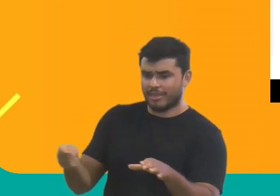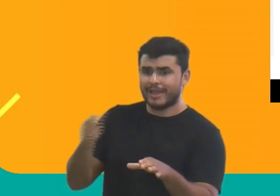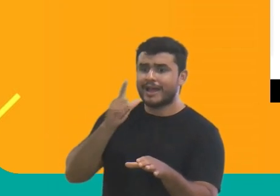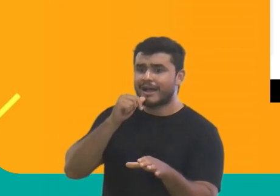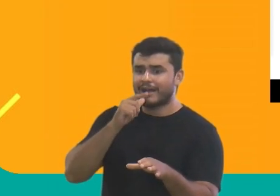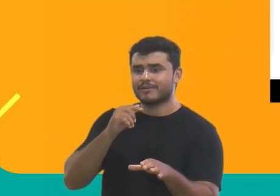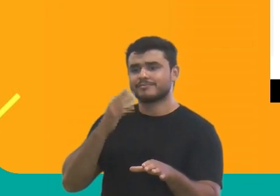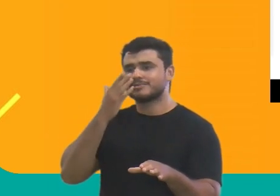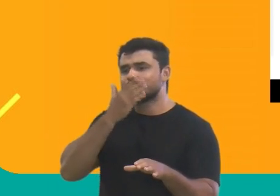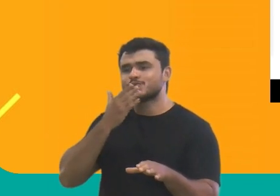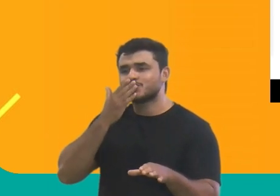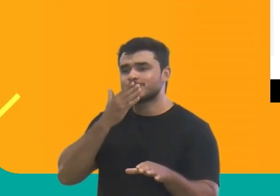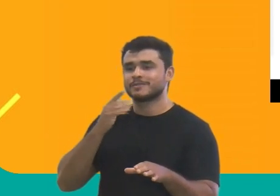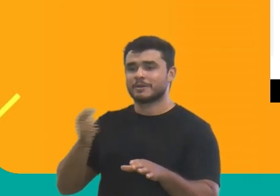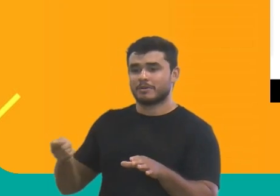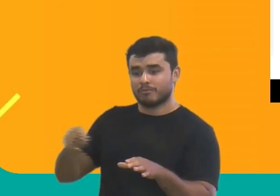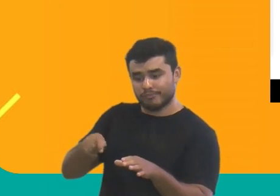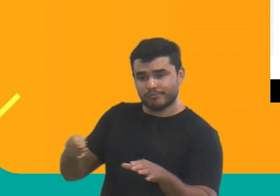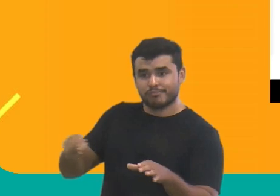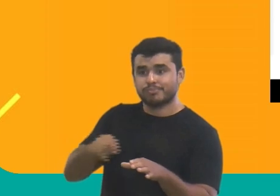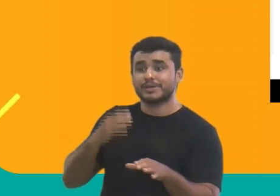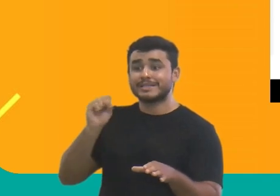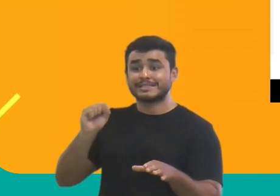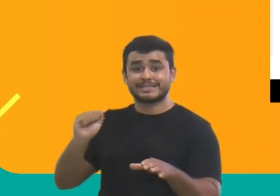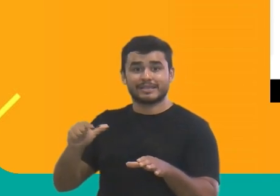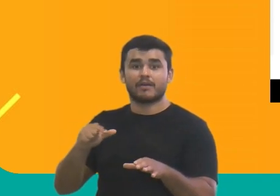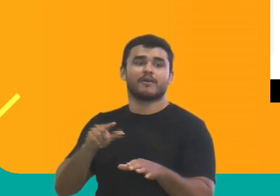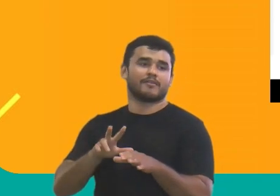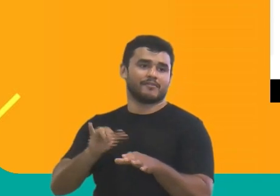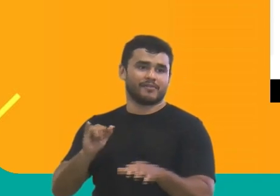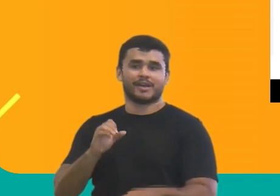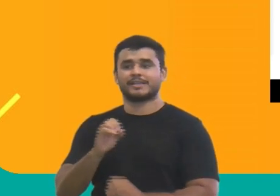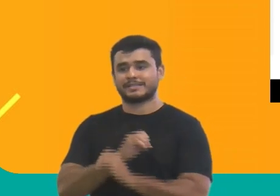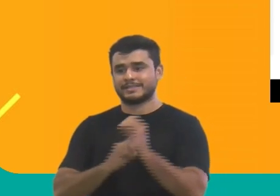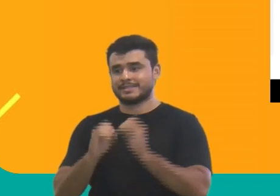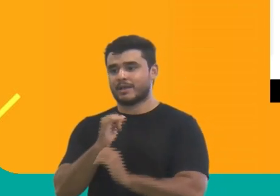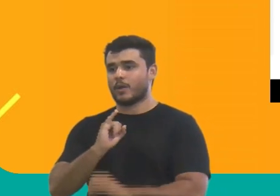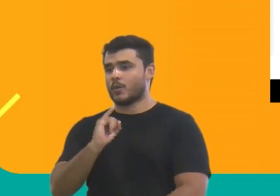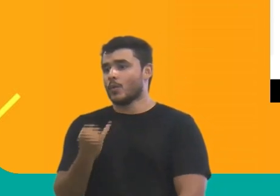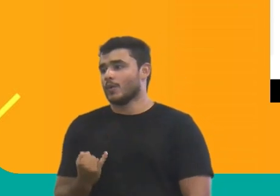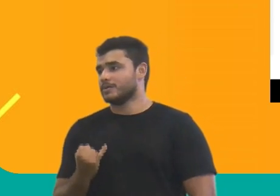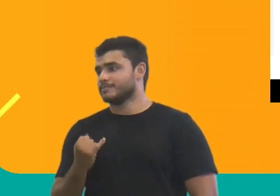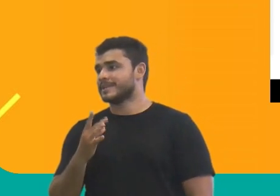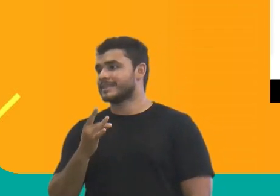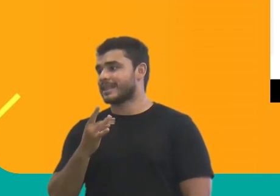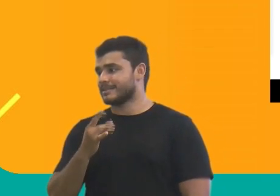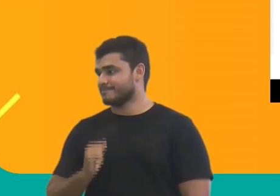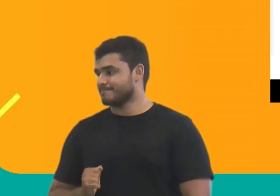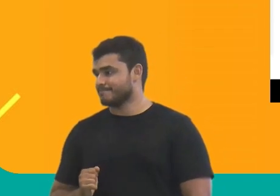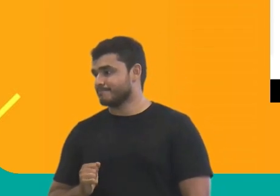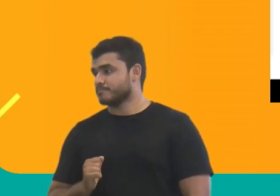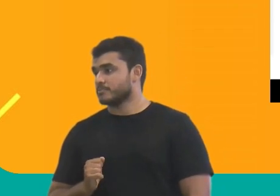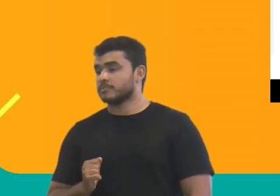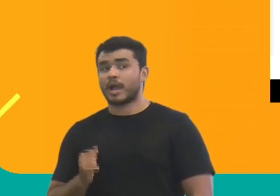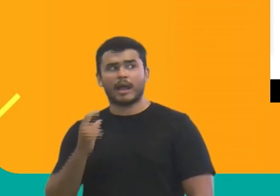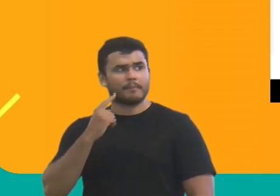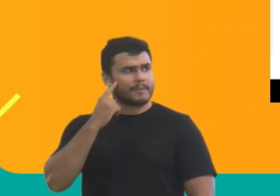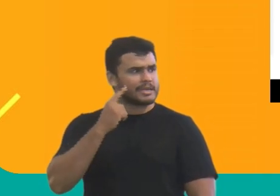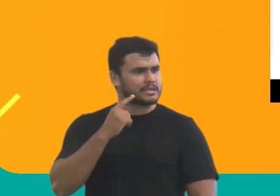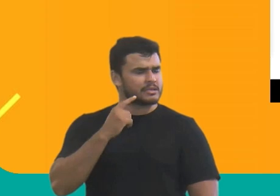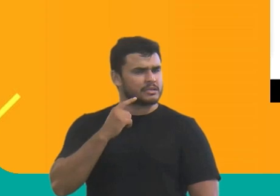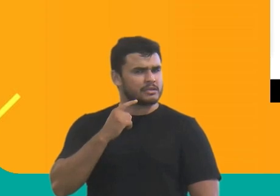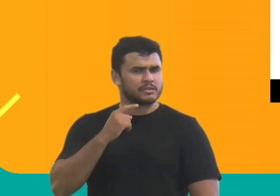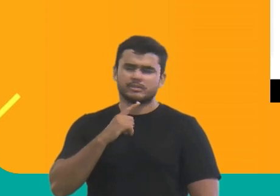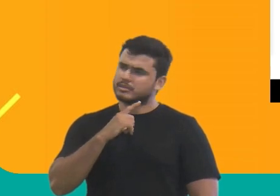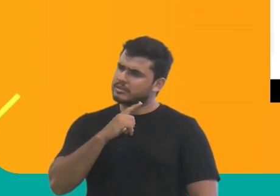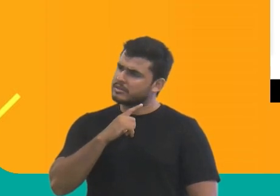perda de água, fazendo com que as células do organismo desidratem. Opa! Na letra A, ele está dizendo que se